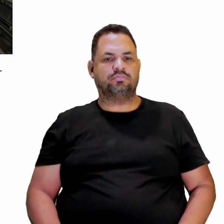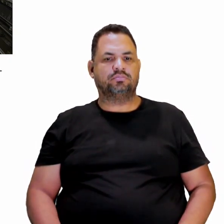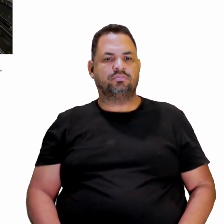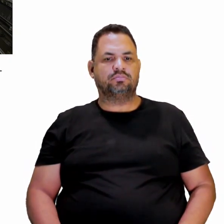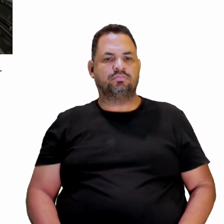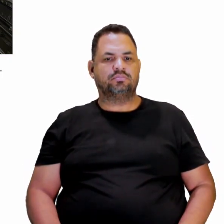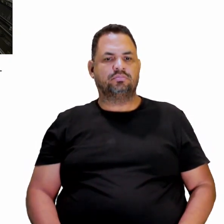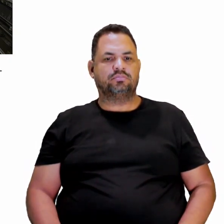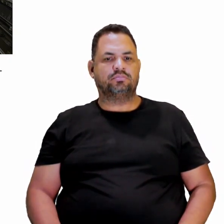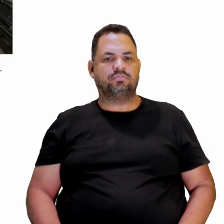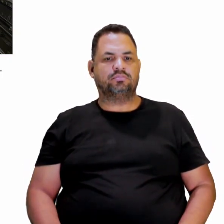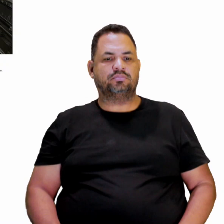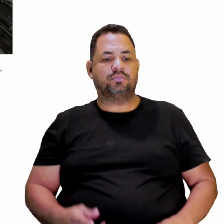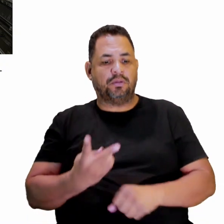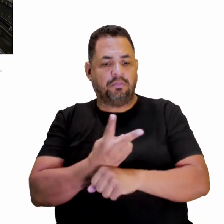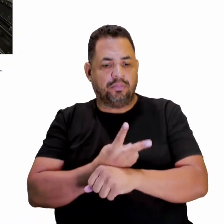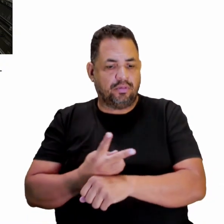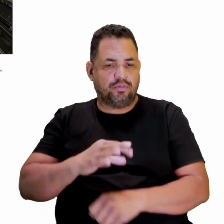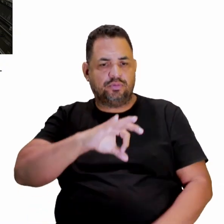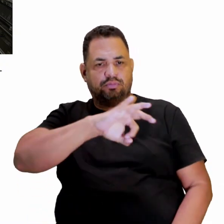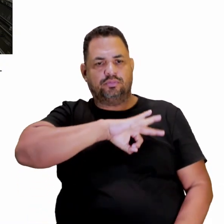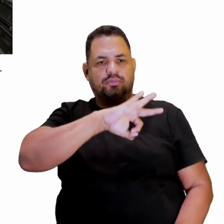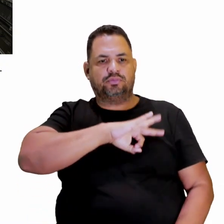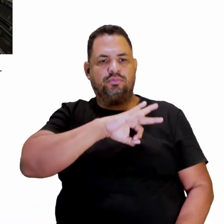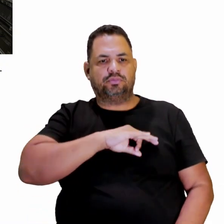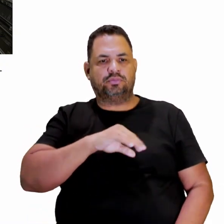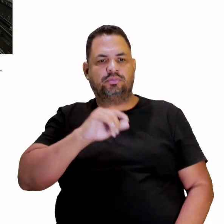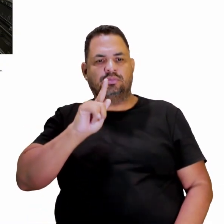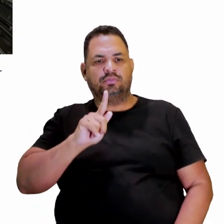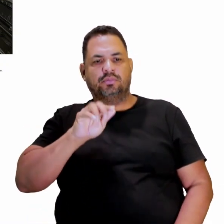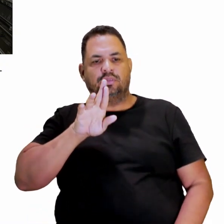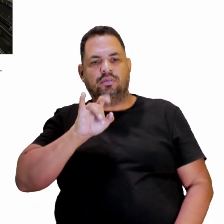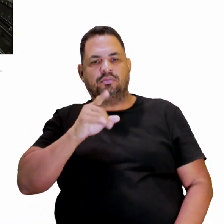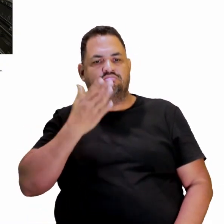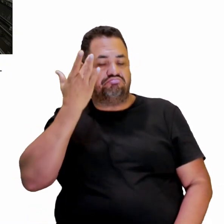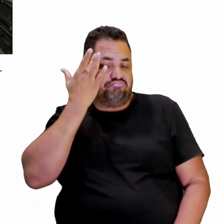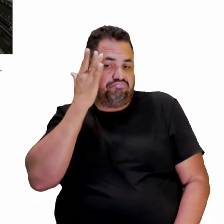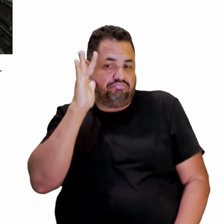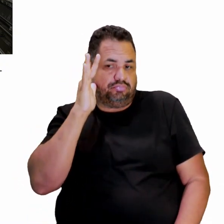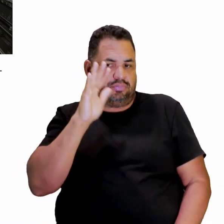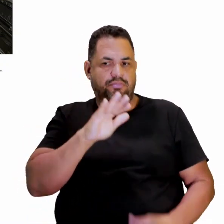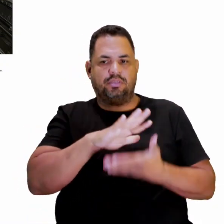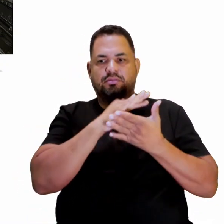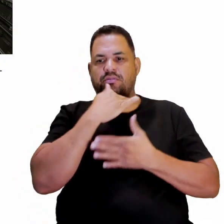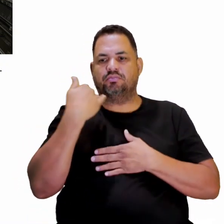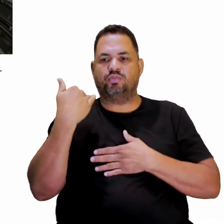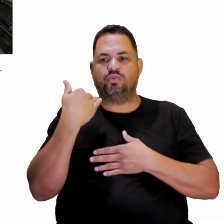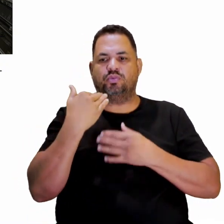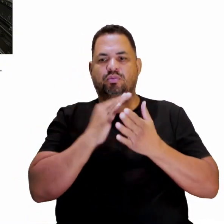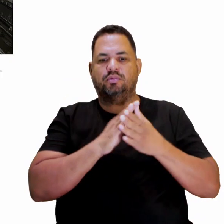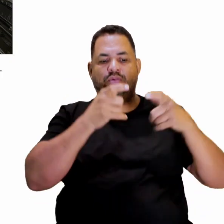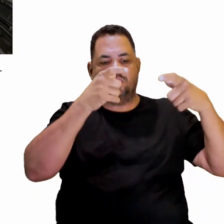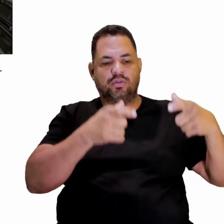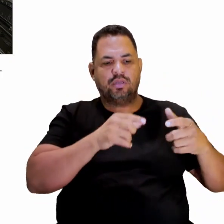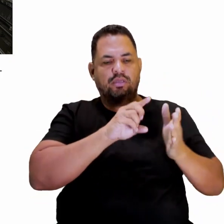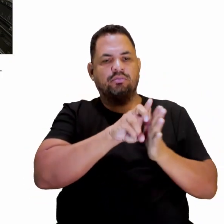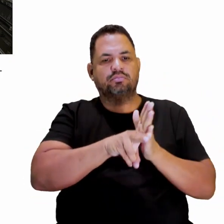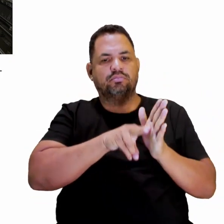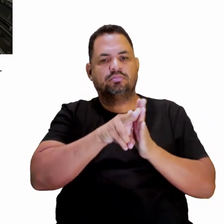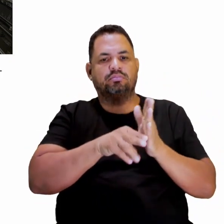e procuram o Inspetor Grooves, que não sabia do assassinato da estação Vitória.